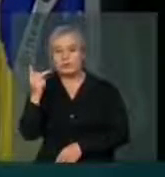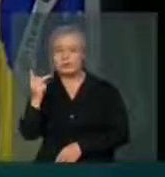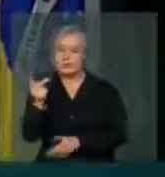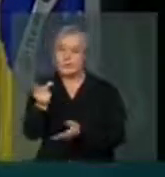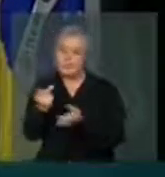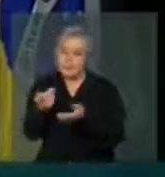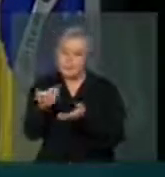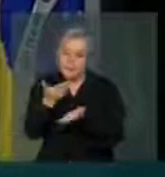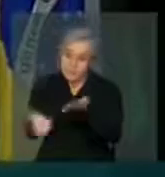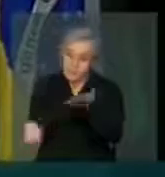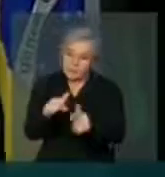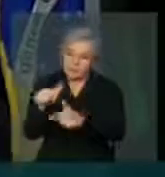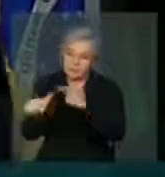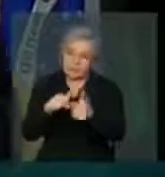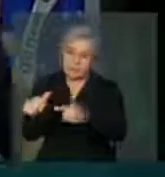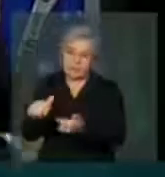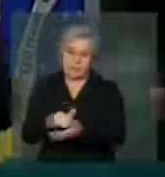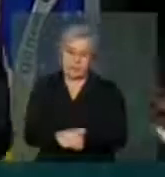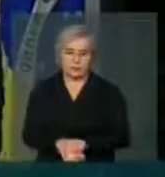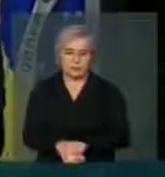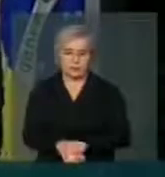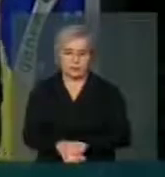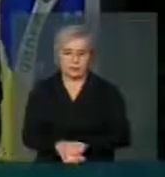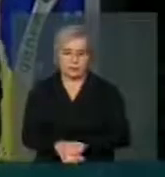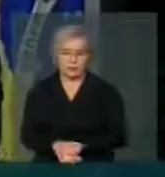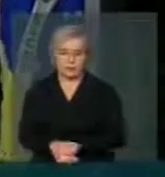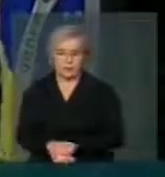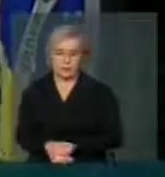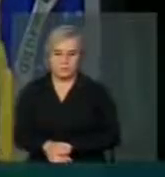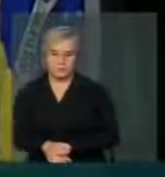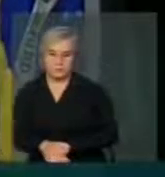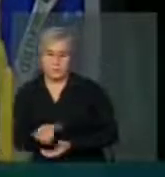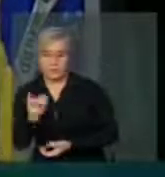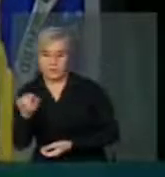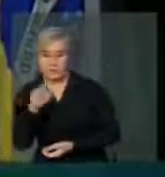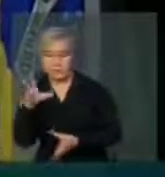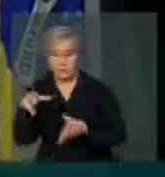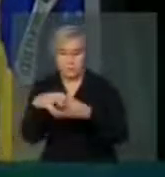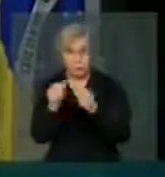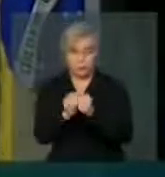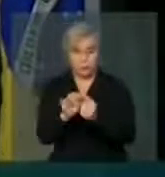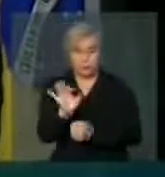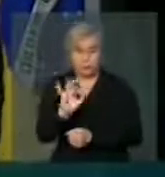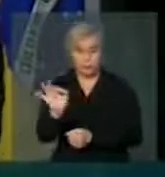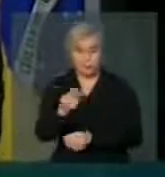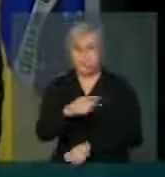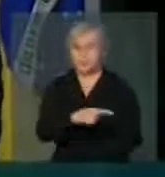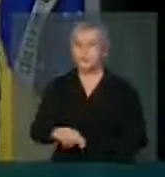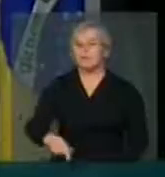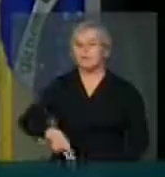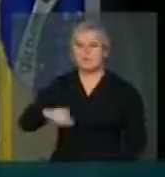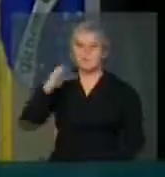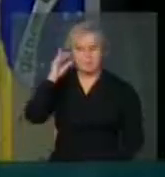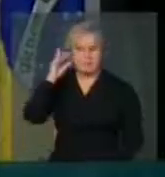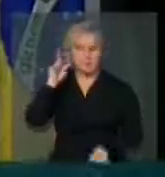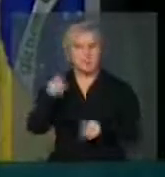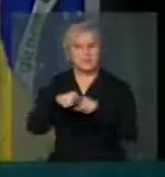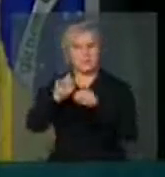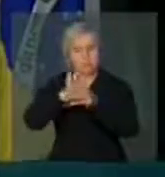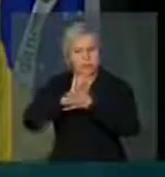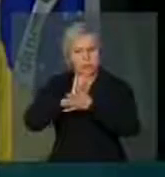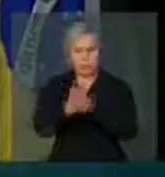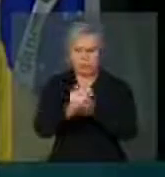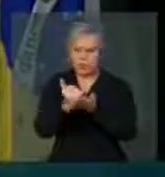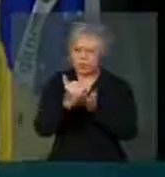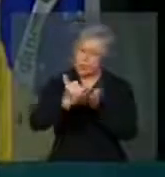desempregados do país. Uma parte, e quem não integra esse grupo, a presidente Dilma também não deixou impune.